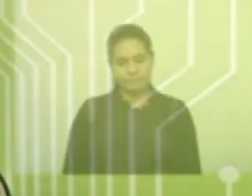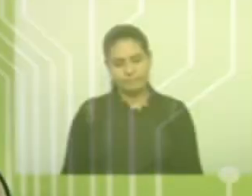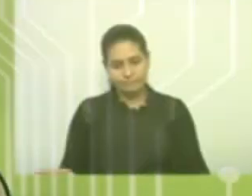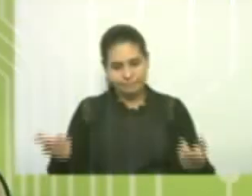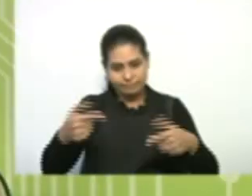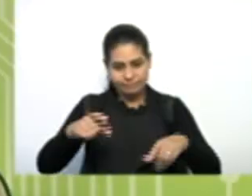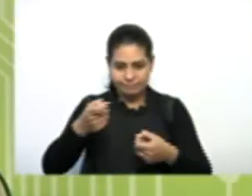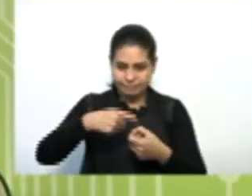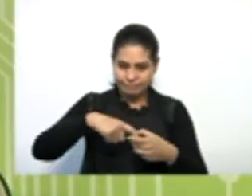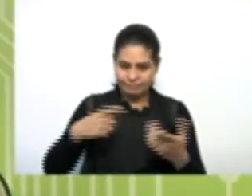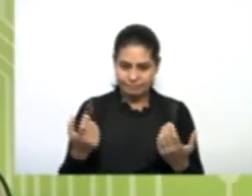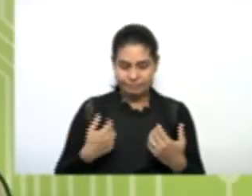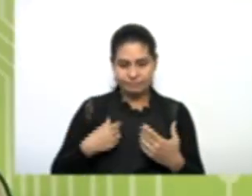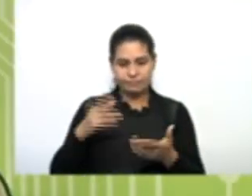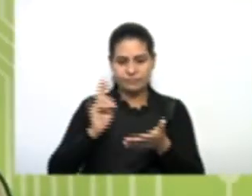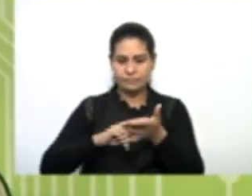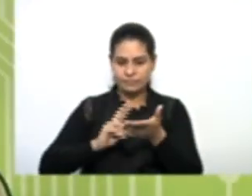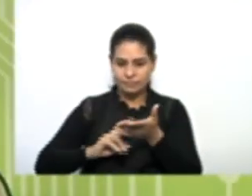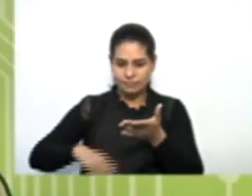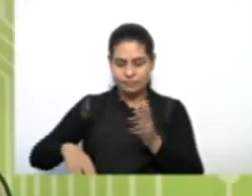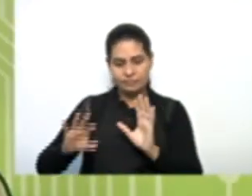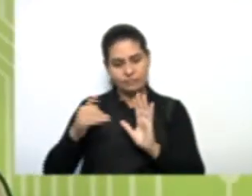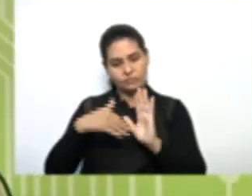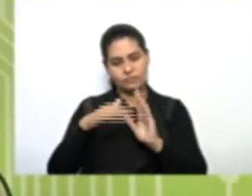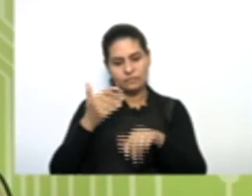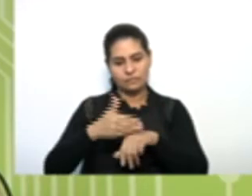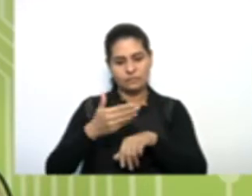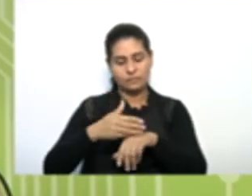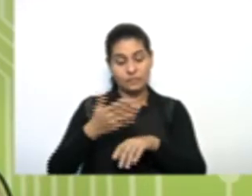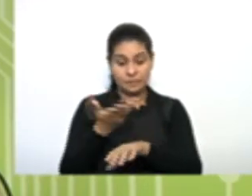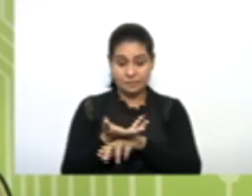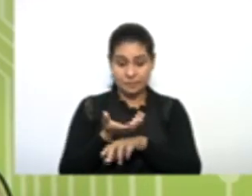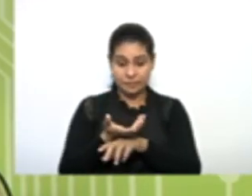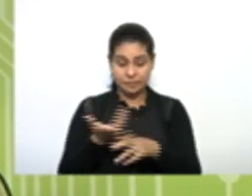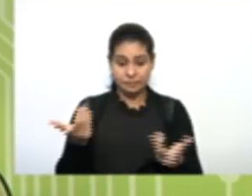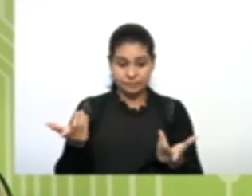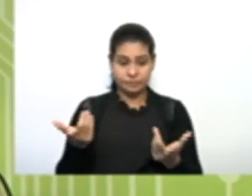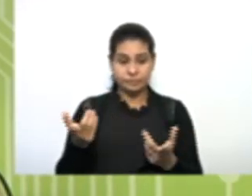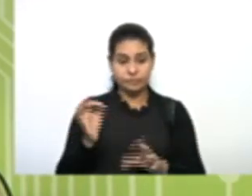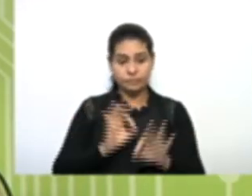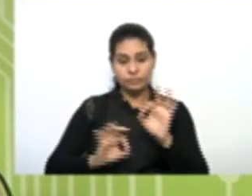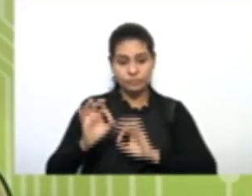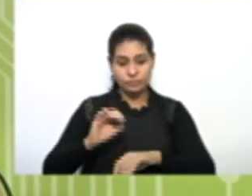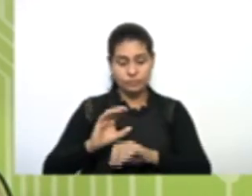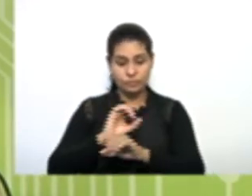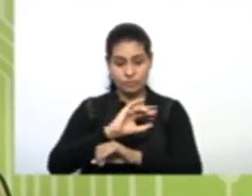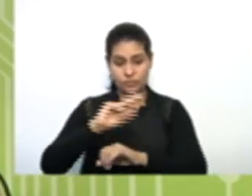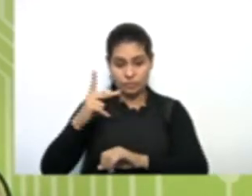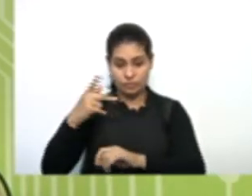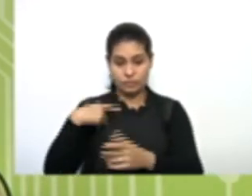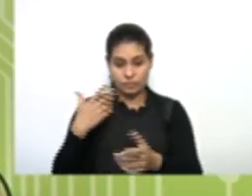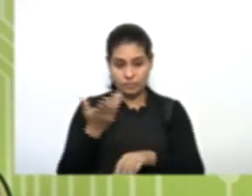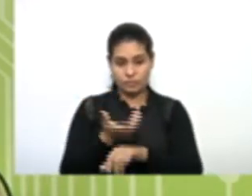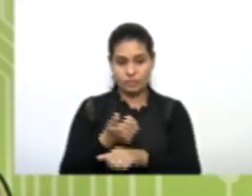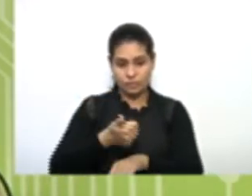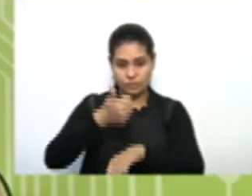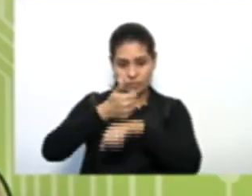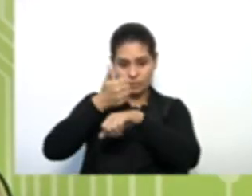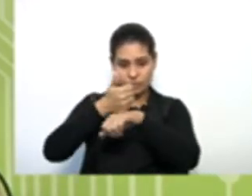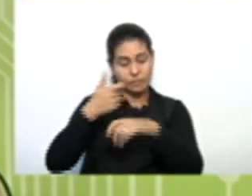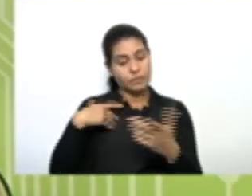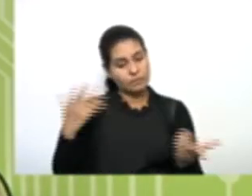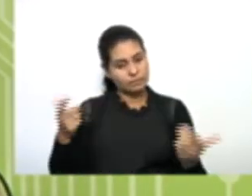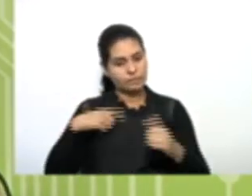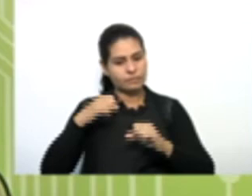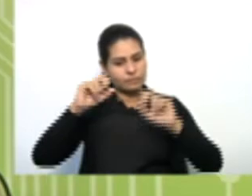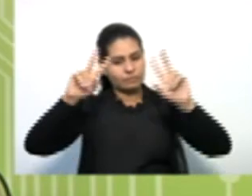Voltamos agora para a correção da atividade da nossa disciplina de operações de cooperativas. Essa é a nossa aula 1 da disciplina. Na aula